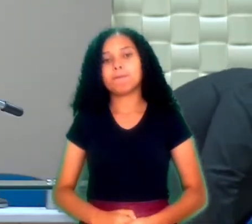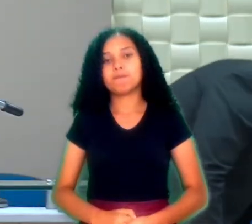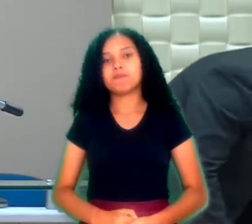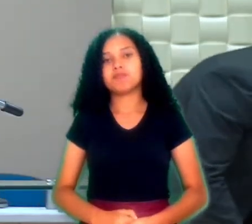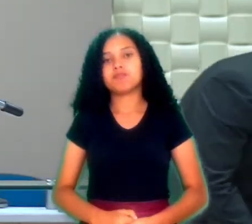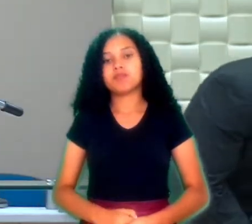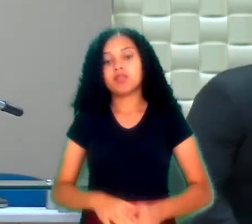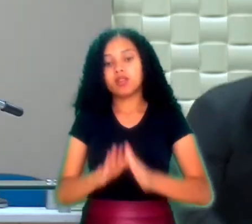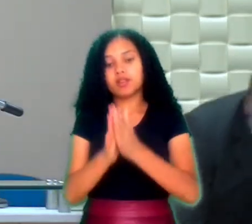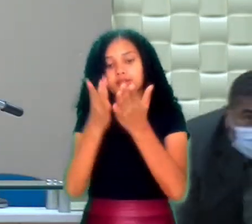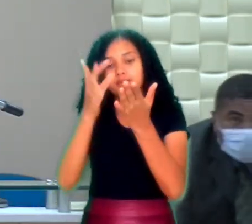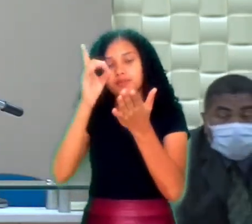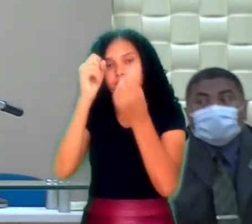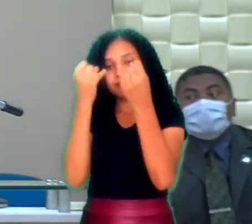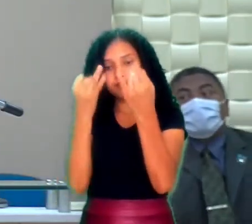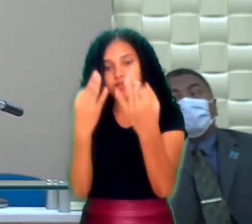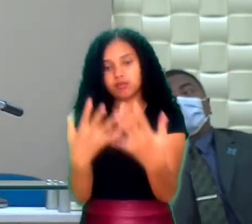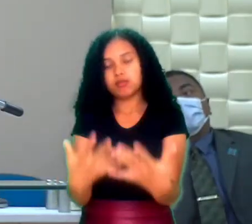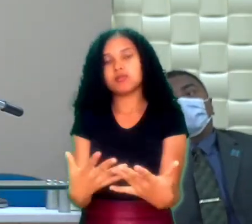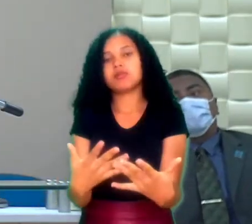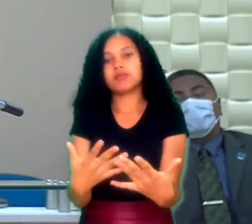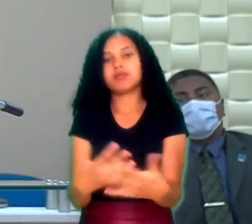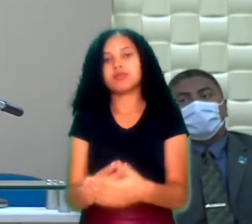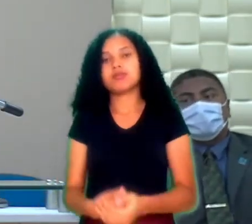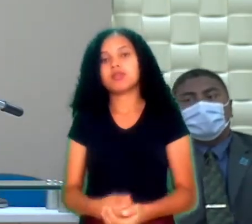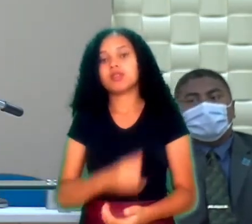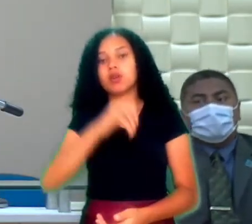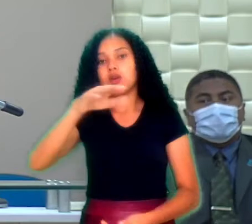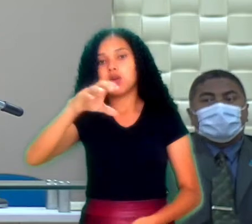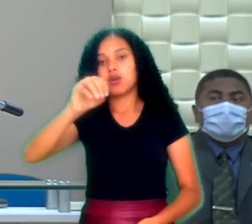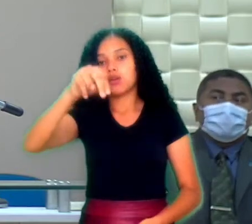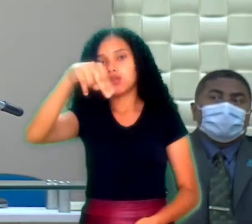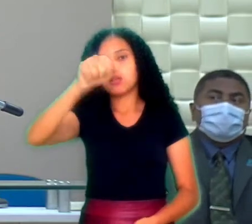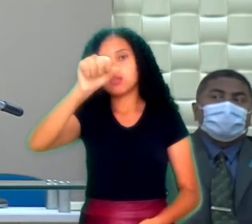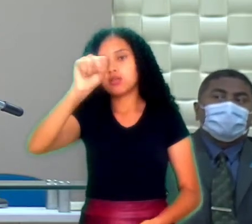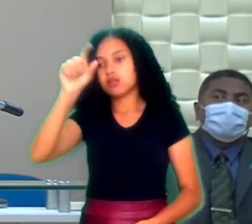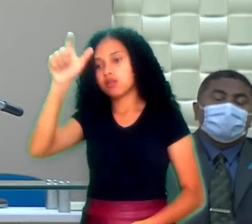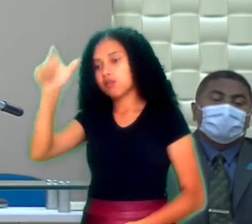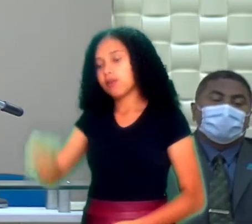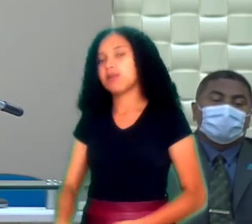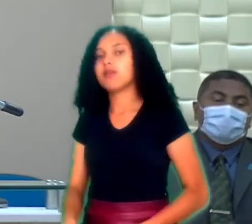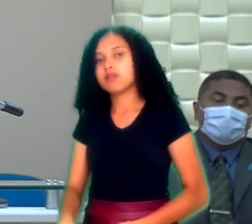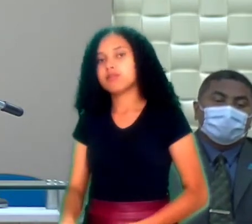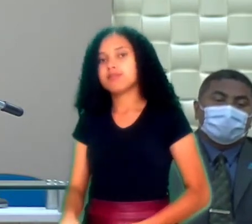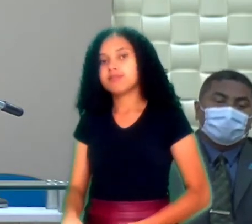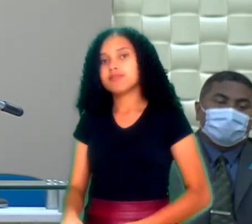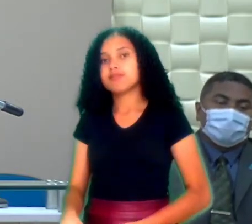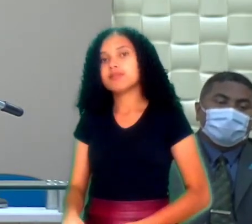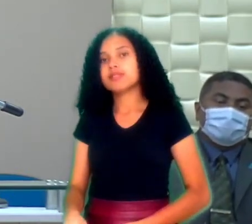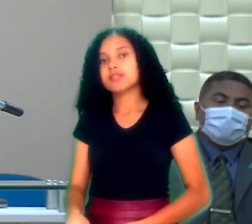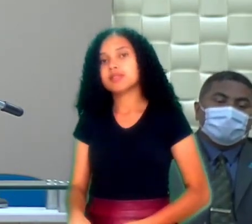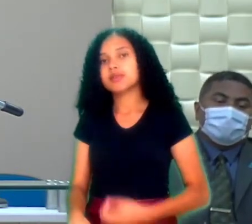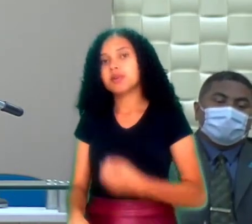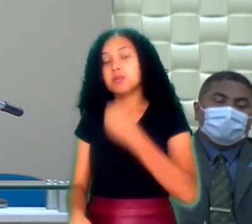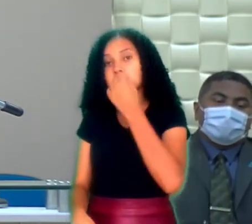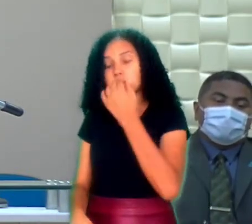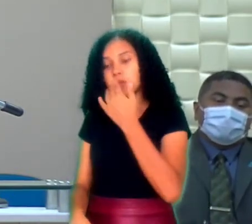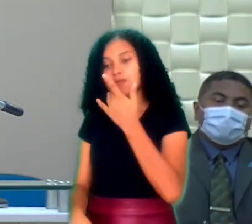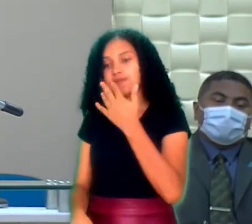A Bíblia diz que Jonas se dispôs. Olha que coisa boa.